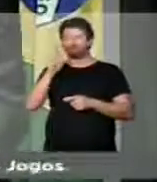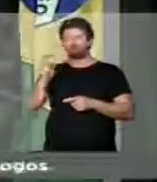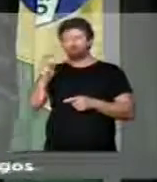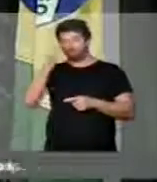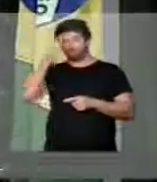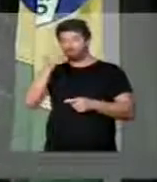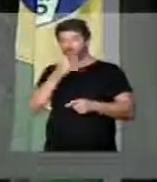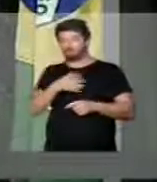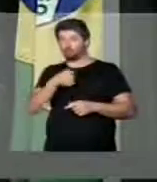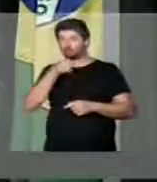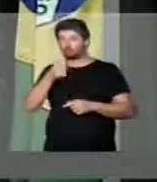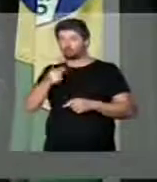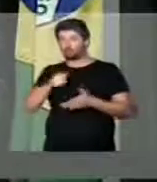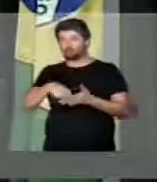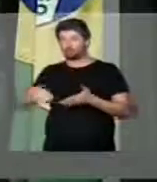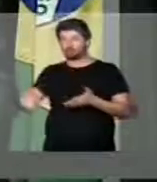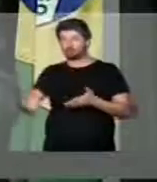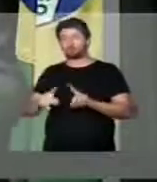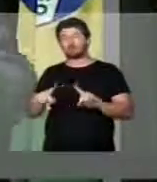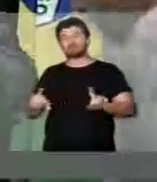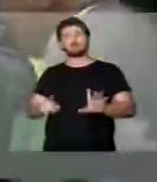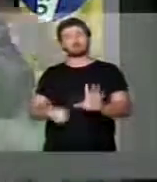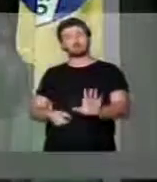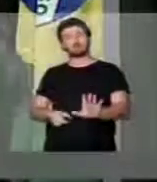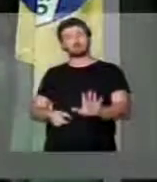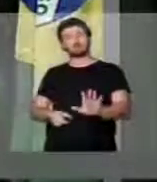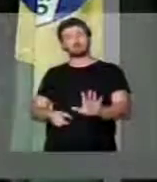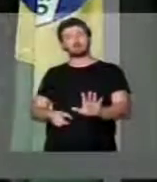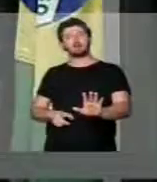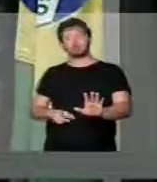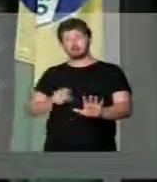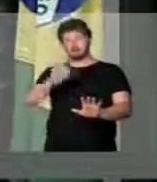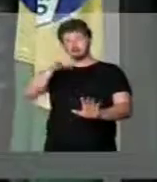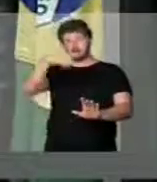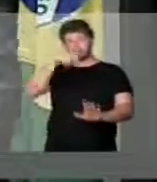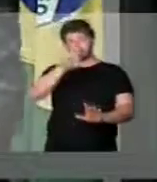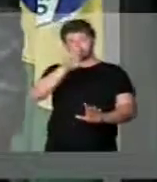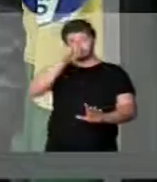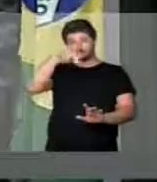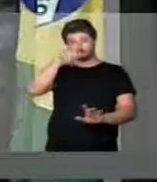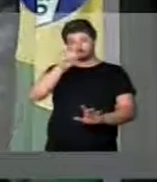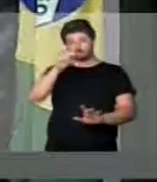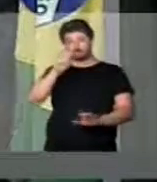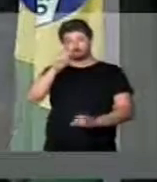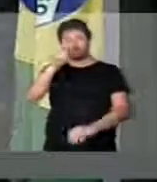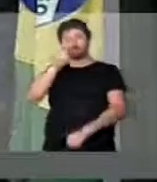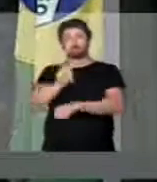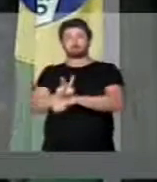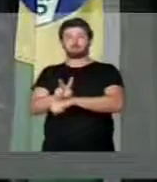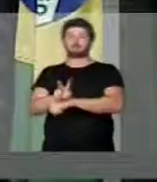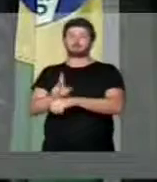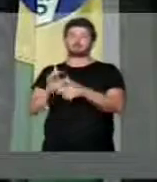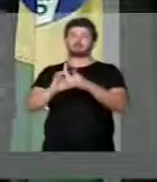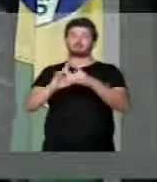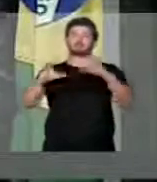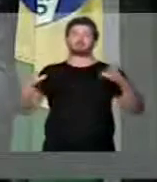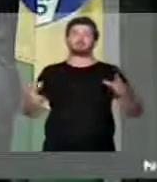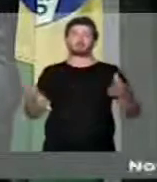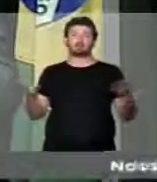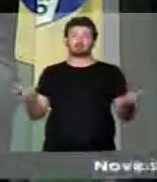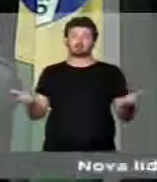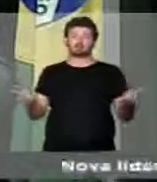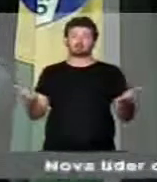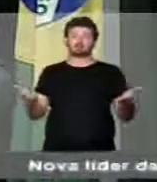bons jornalistas. Agora, a imprensa, ela é a guardiã da democracia.